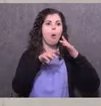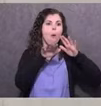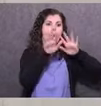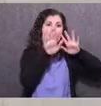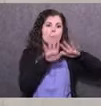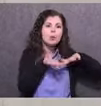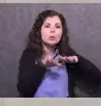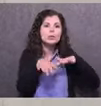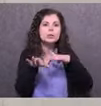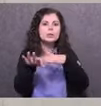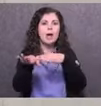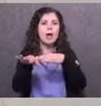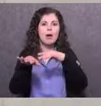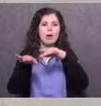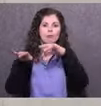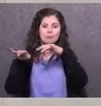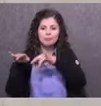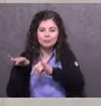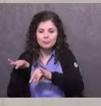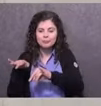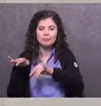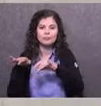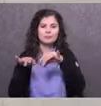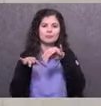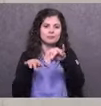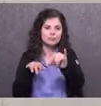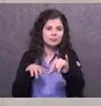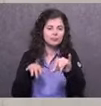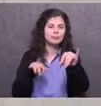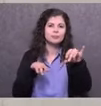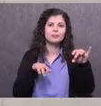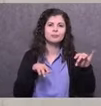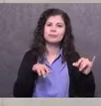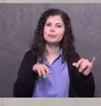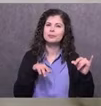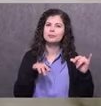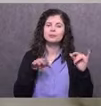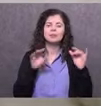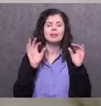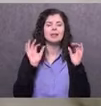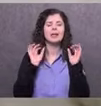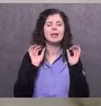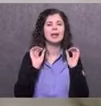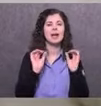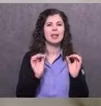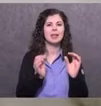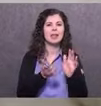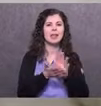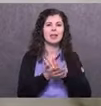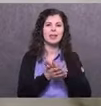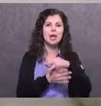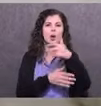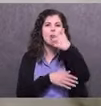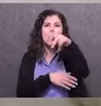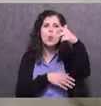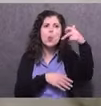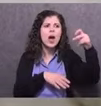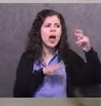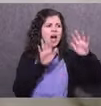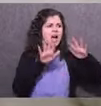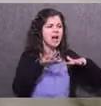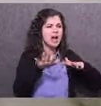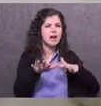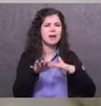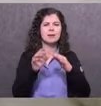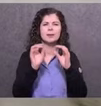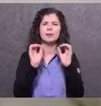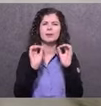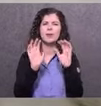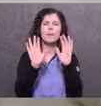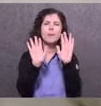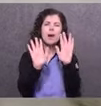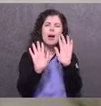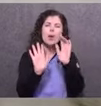sacras, pelas ruas, mas sem esquecer o essencial,